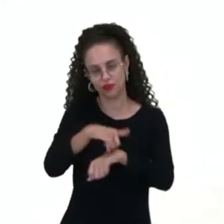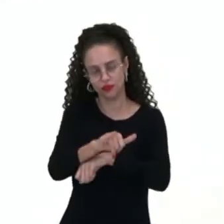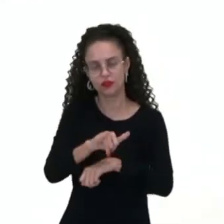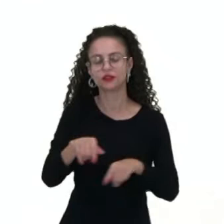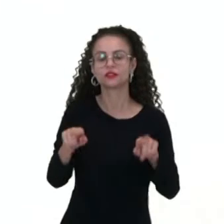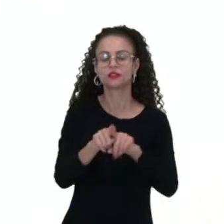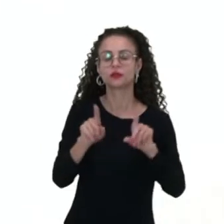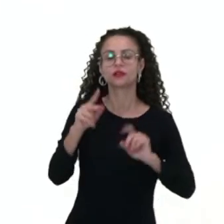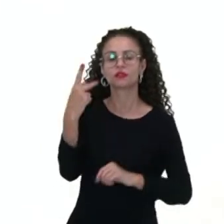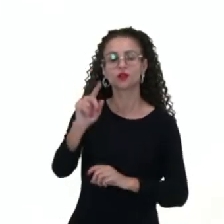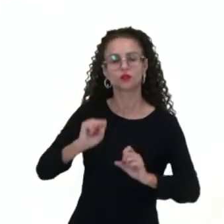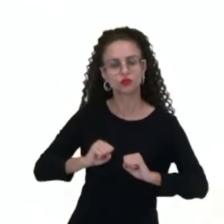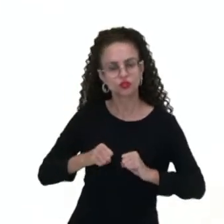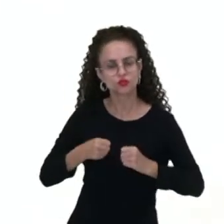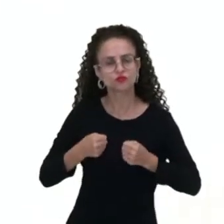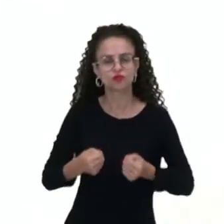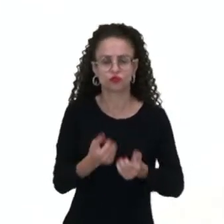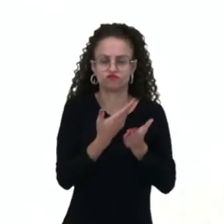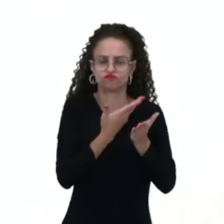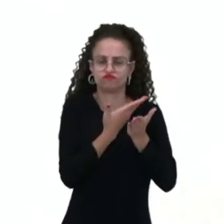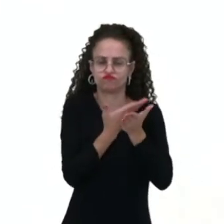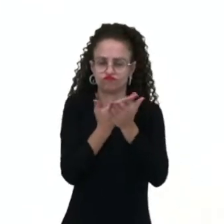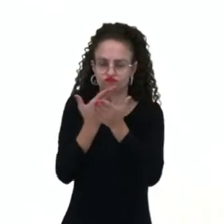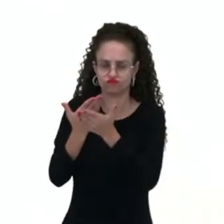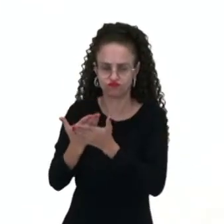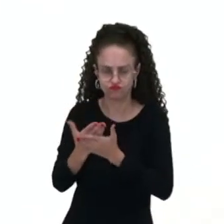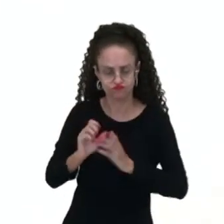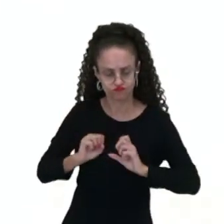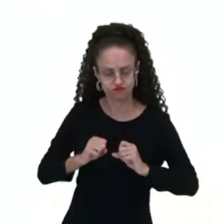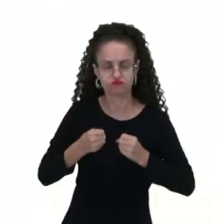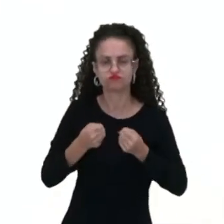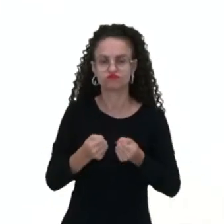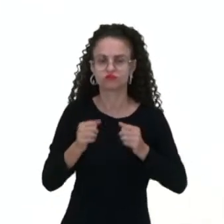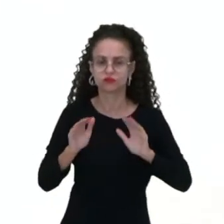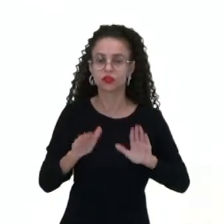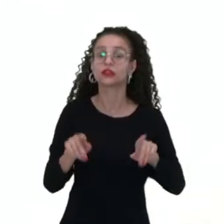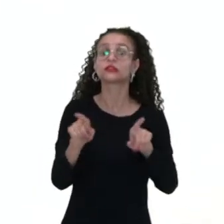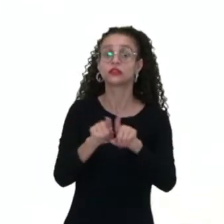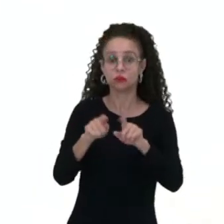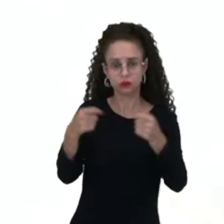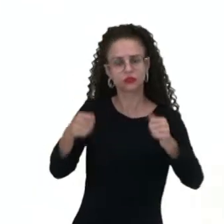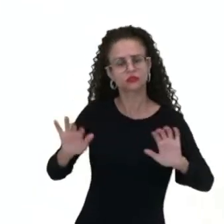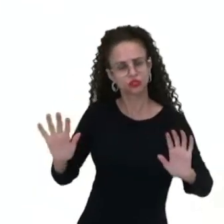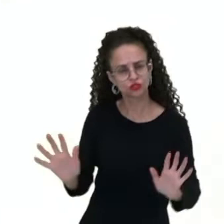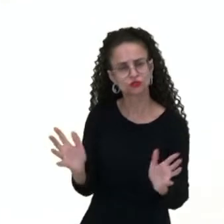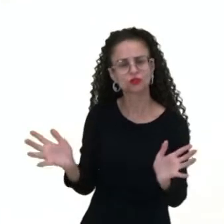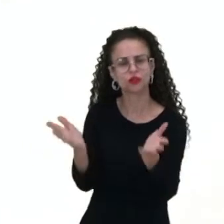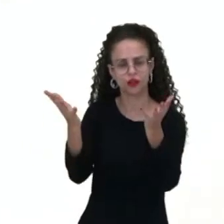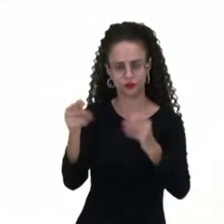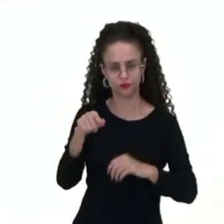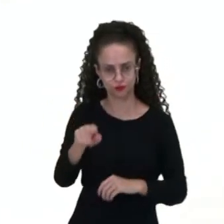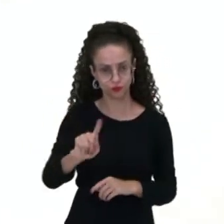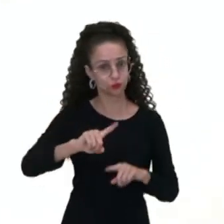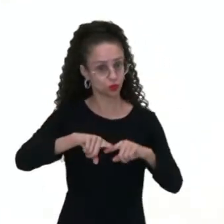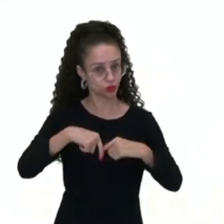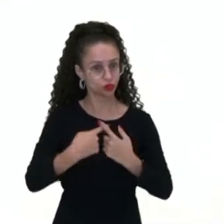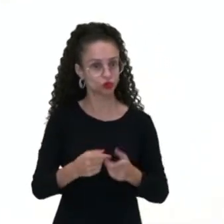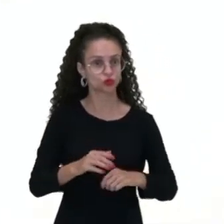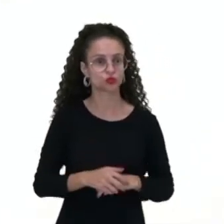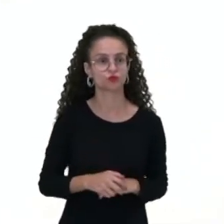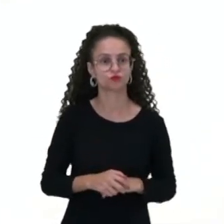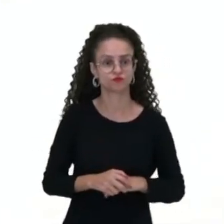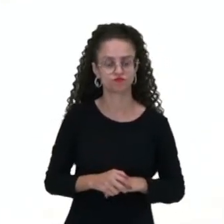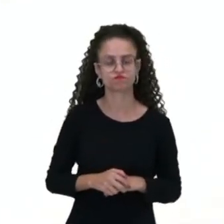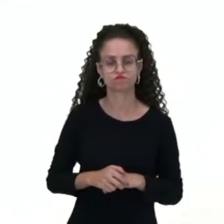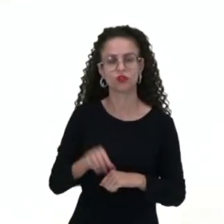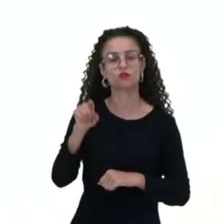o esforço no trabalho e no desempenho escolar e ser estimulado nesse sentido. Ver